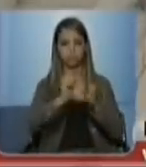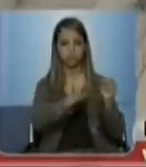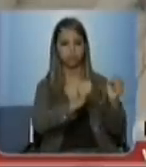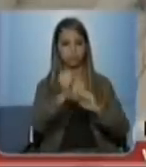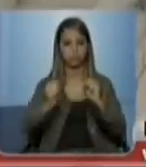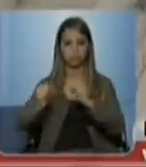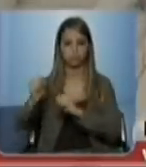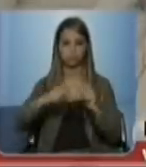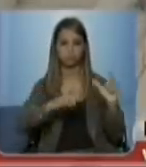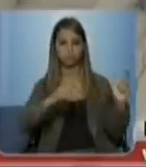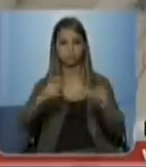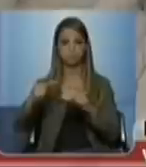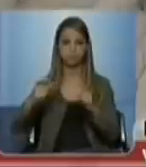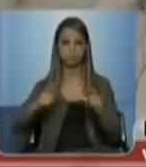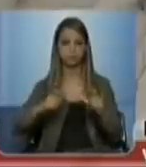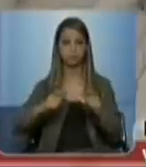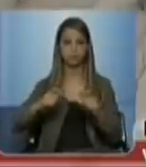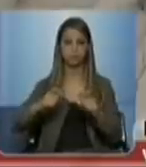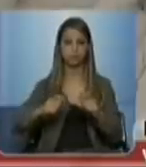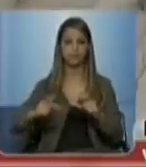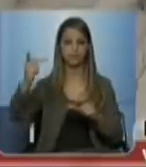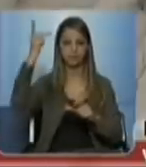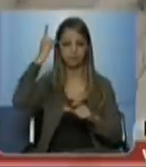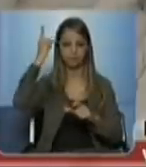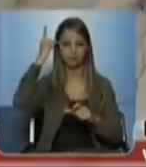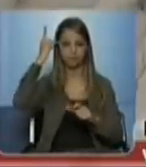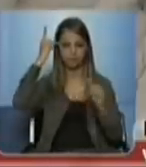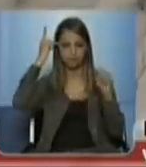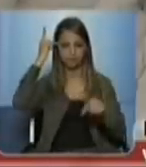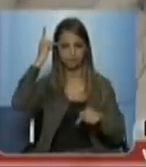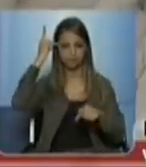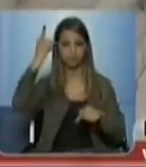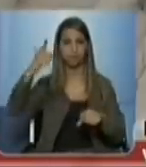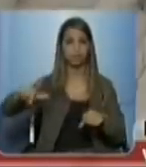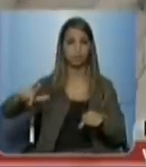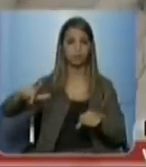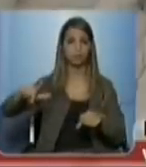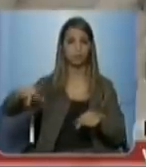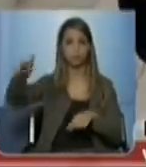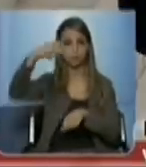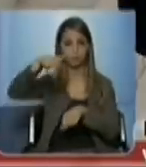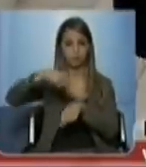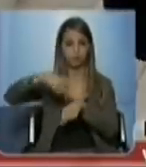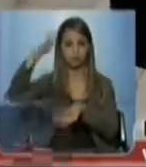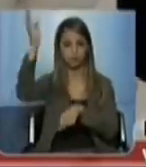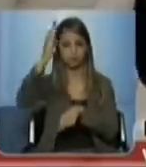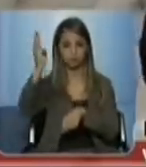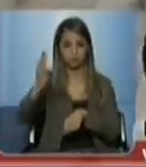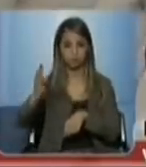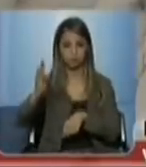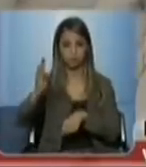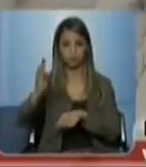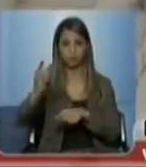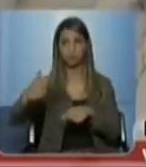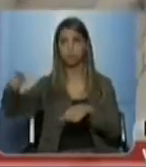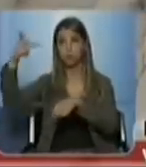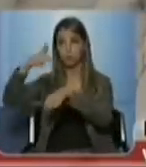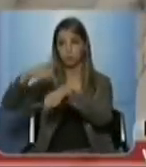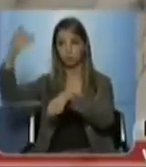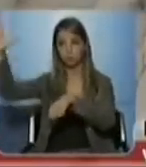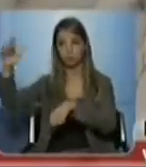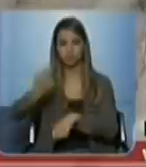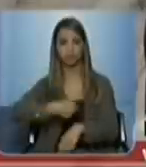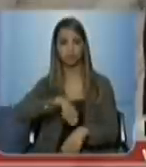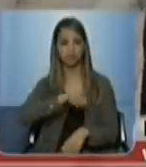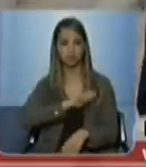em outras regiões do país também inclusive em outros países como Espanha Portugal